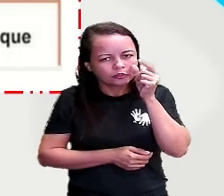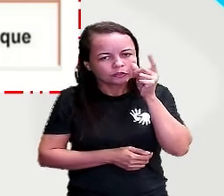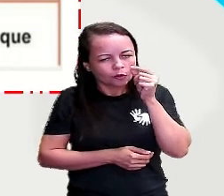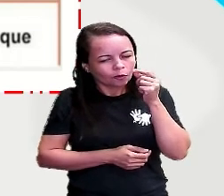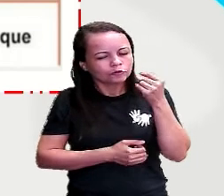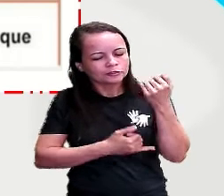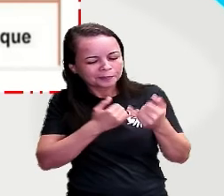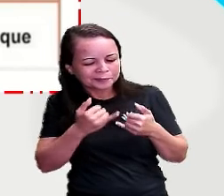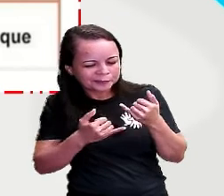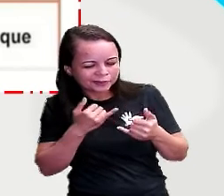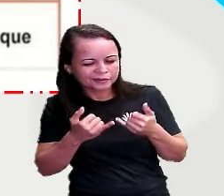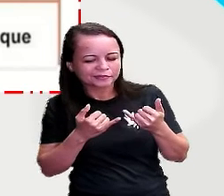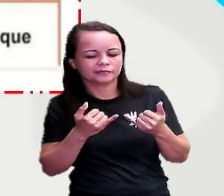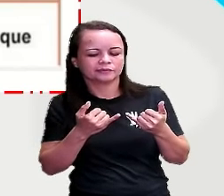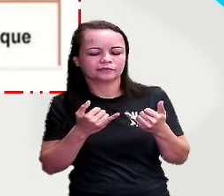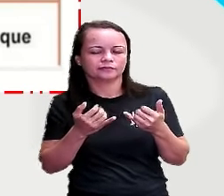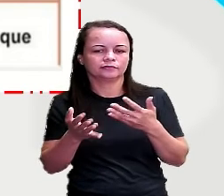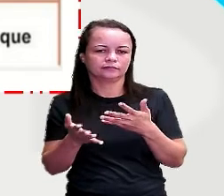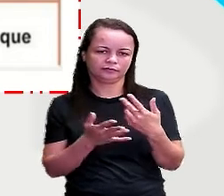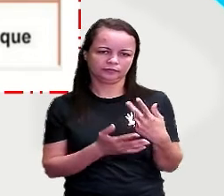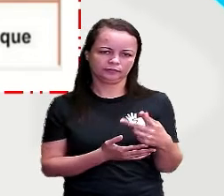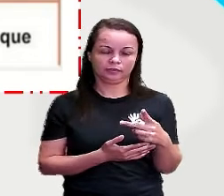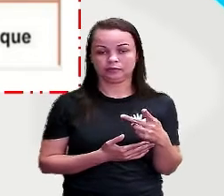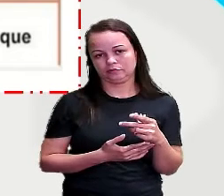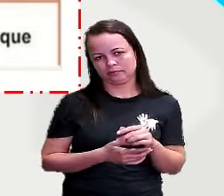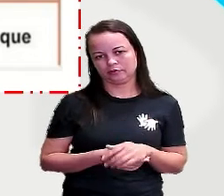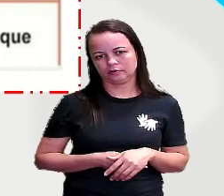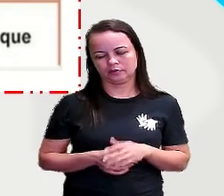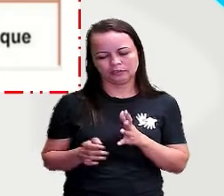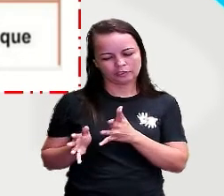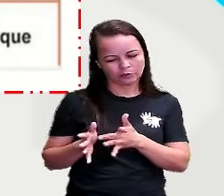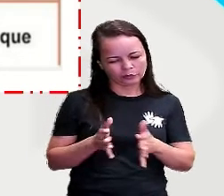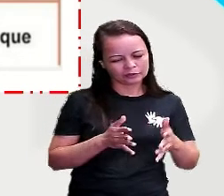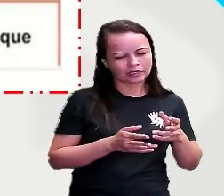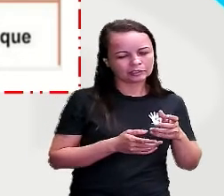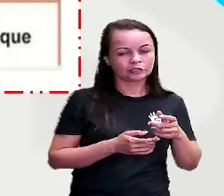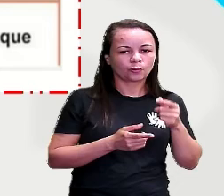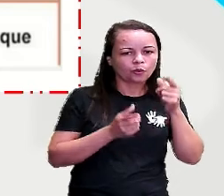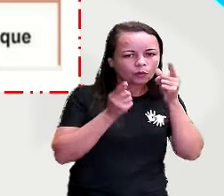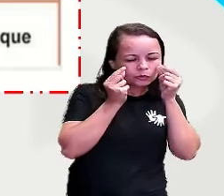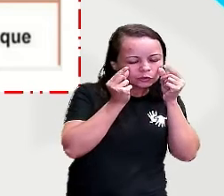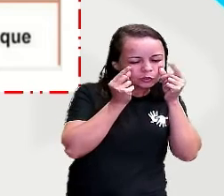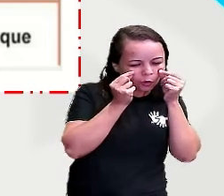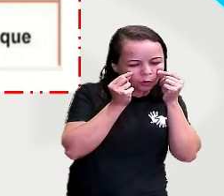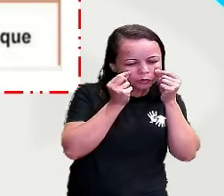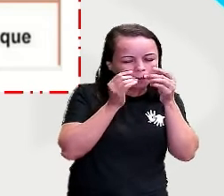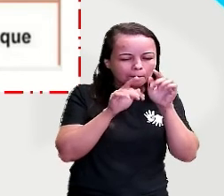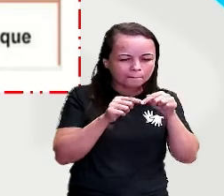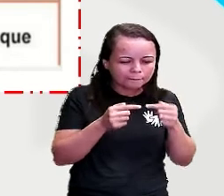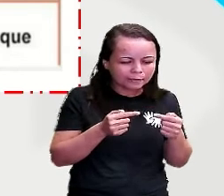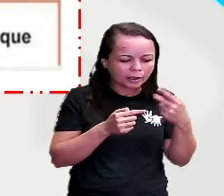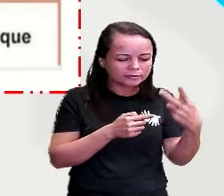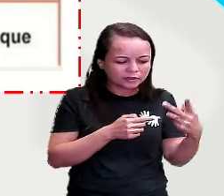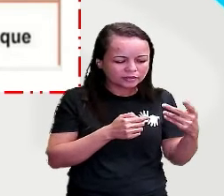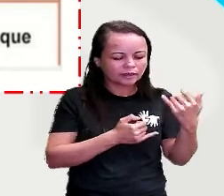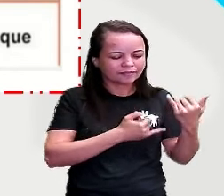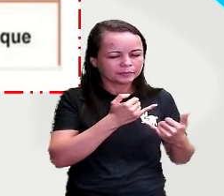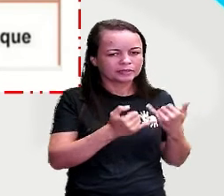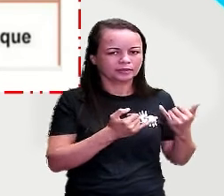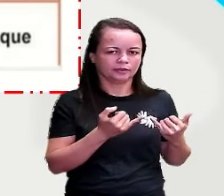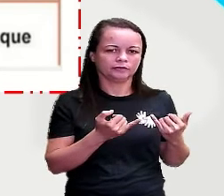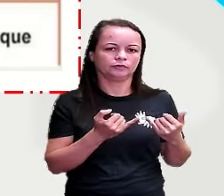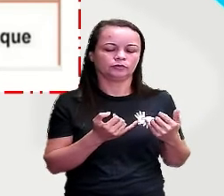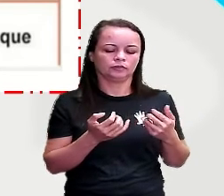esperava-se aí que ele não continuasse brincando porque estava com sono. Mas mesmo assim, né, ainda que sentisse sono, ele permanecia brincando. Por